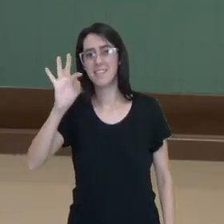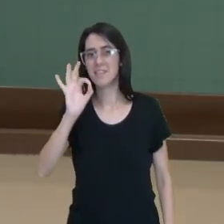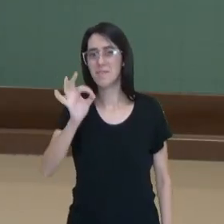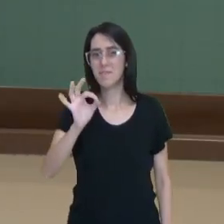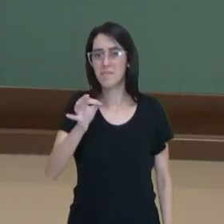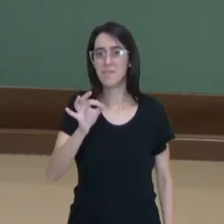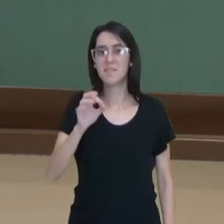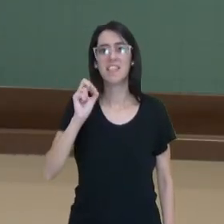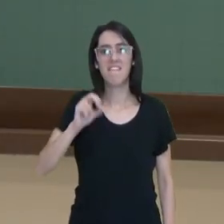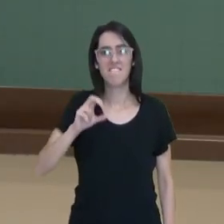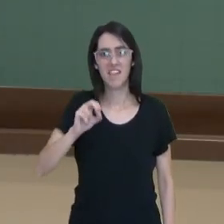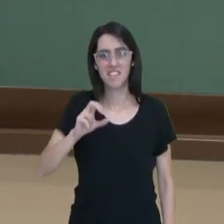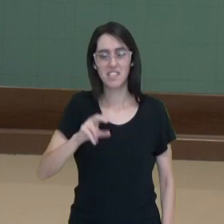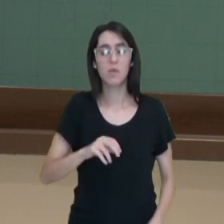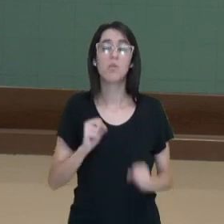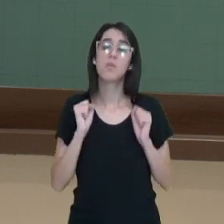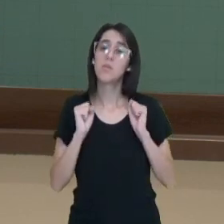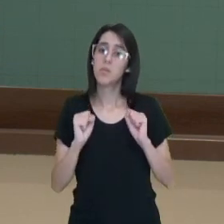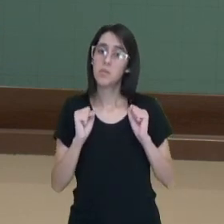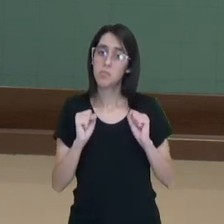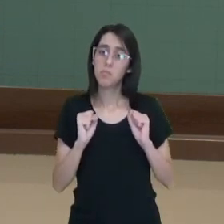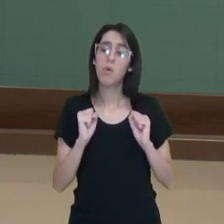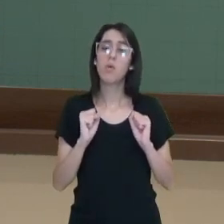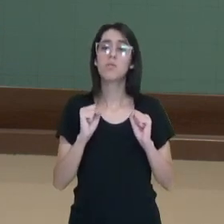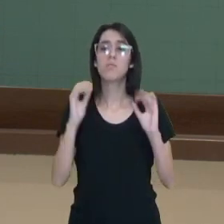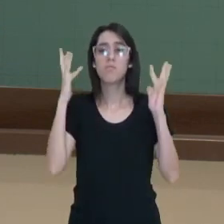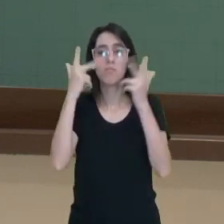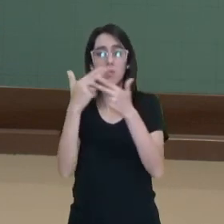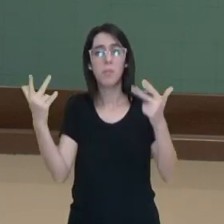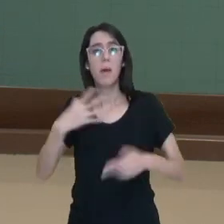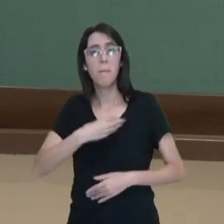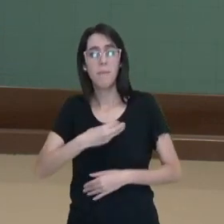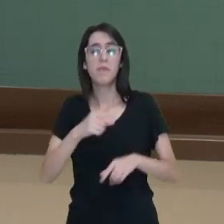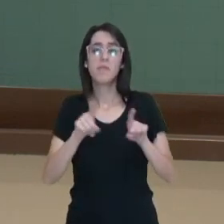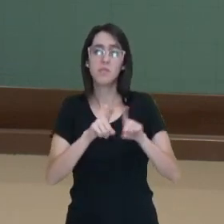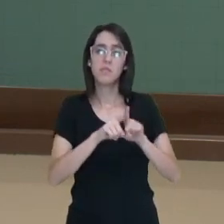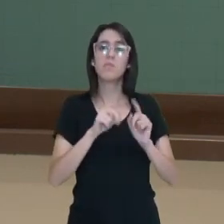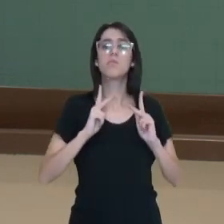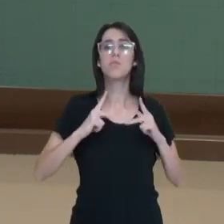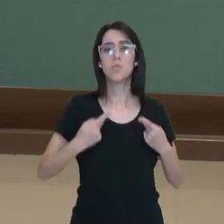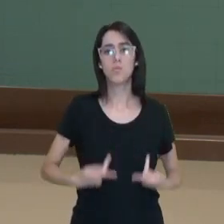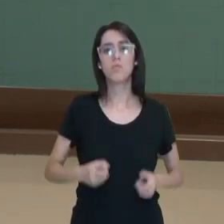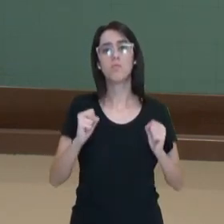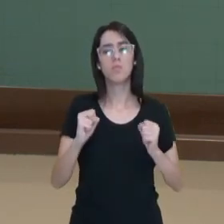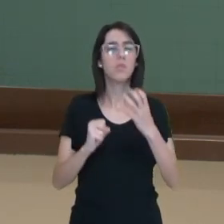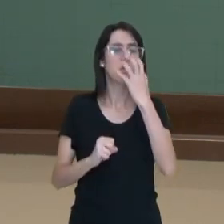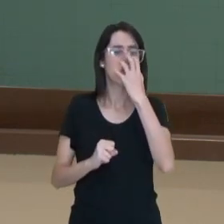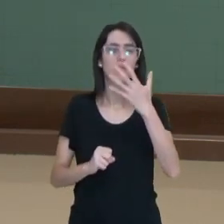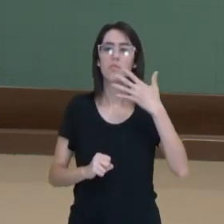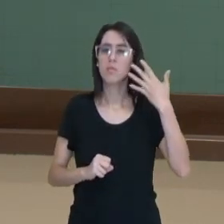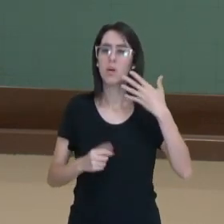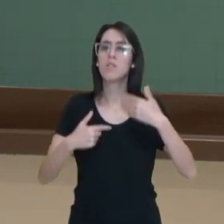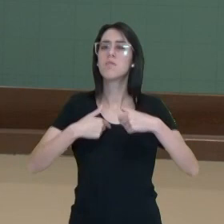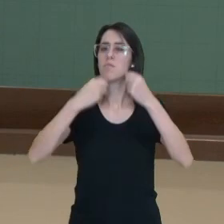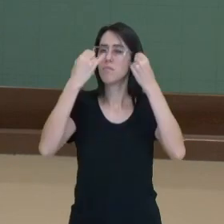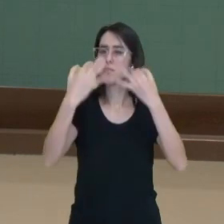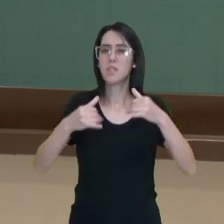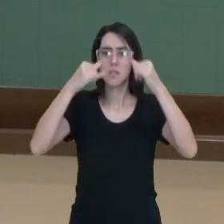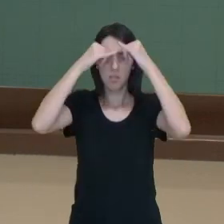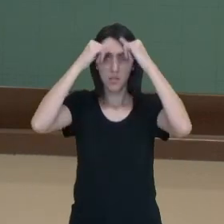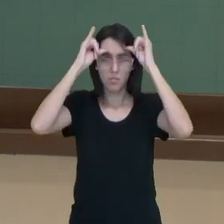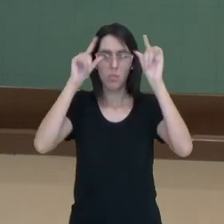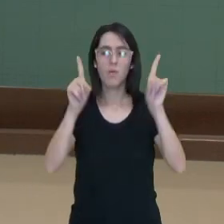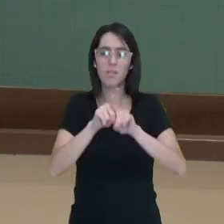as infecções, que podem afetar mamíferos no geral e nos seres humanos, né, falamos sobre cachorros, sobre bovinos,